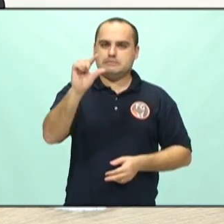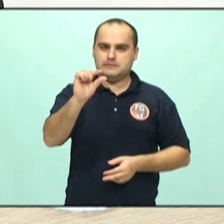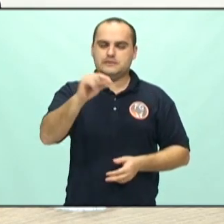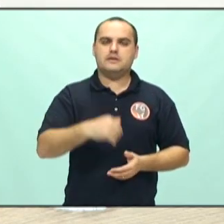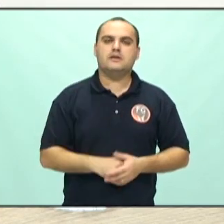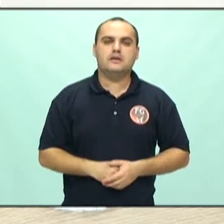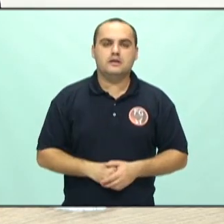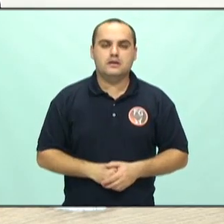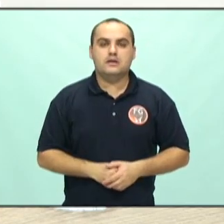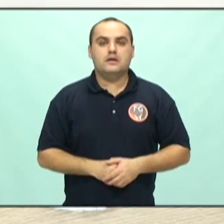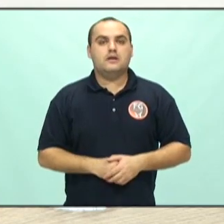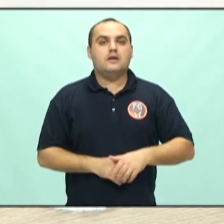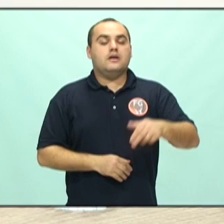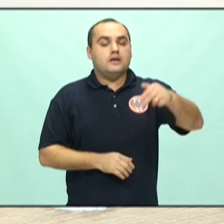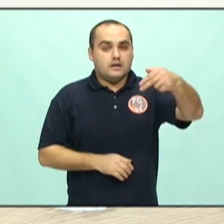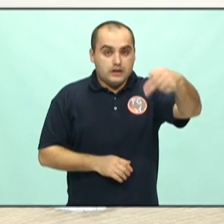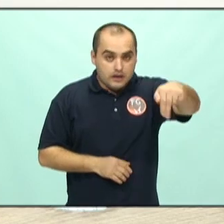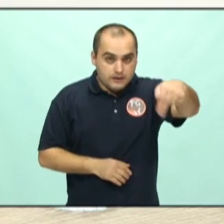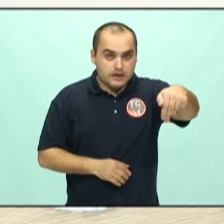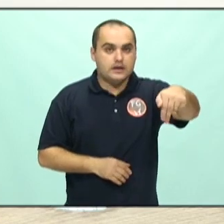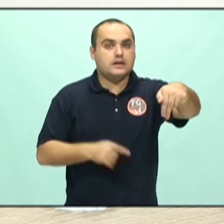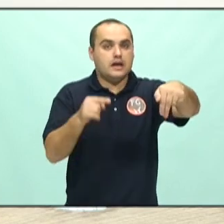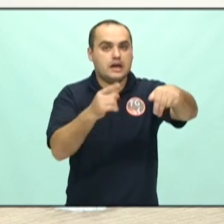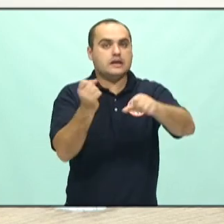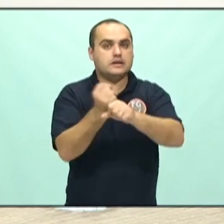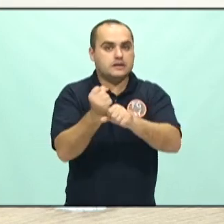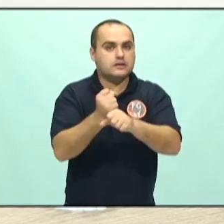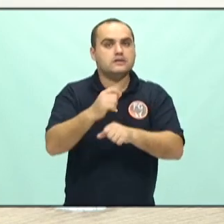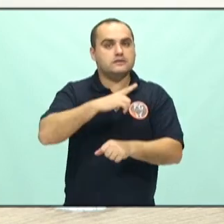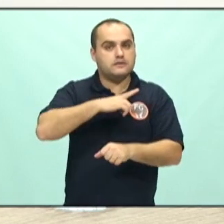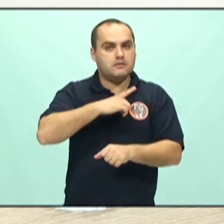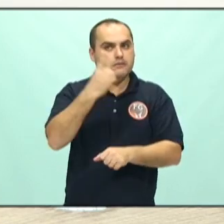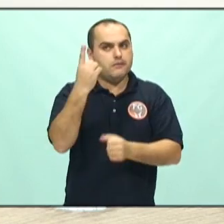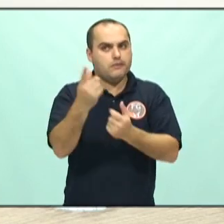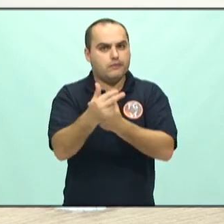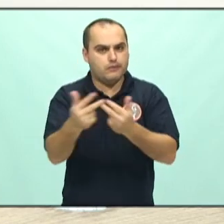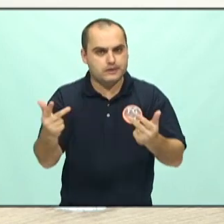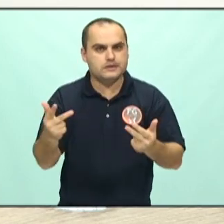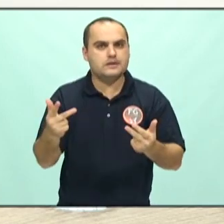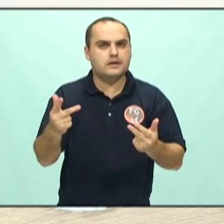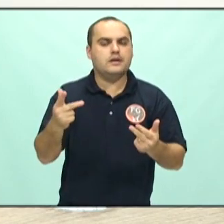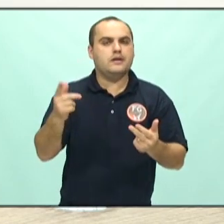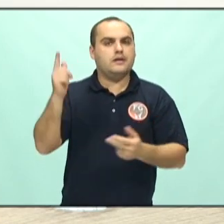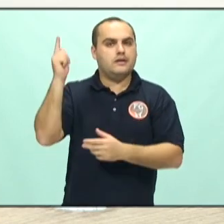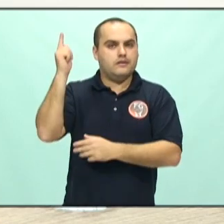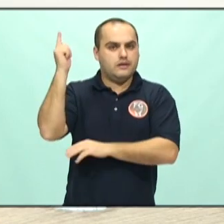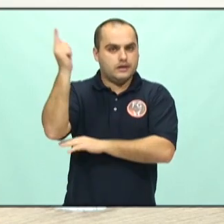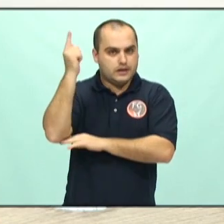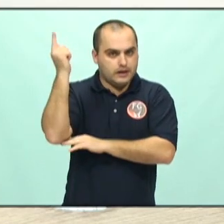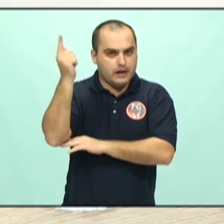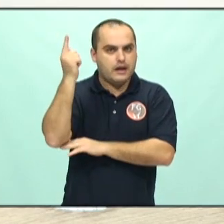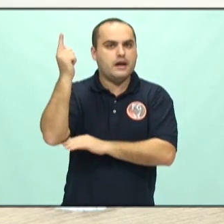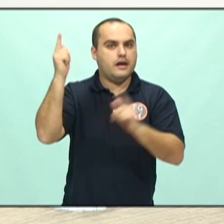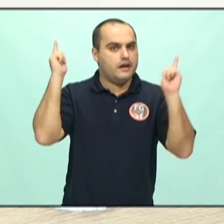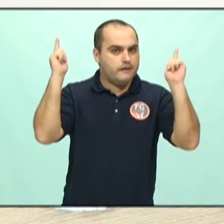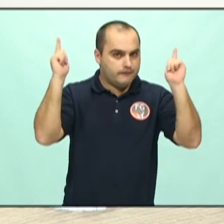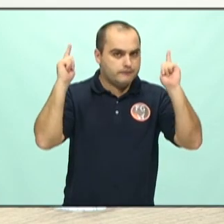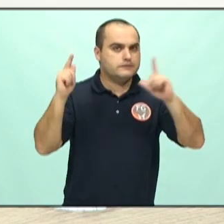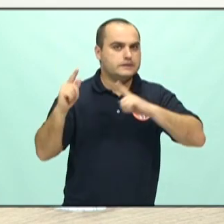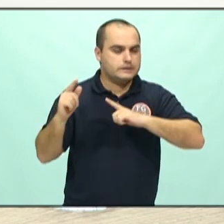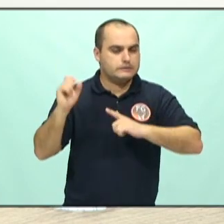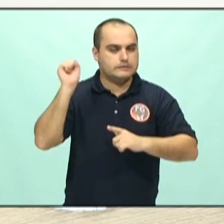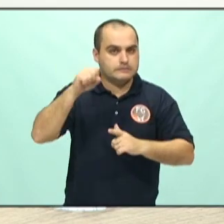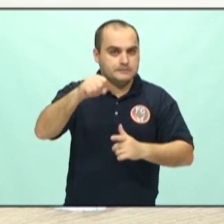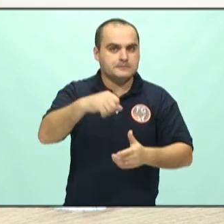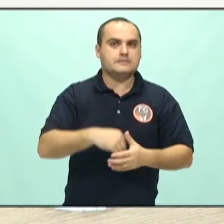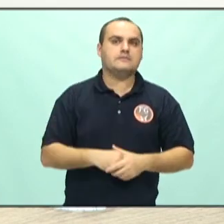Navegantes. Nós tivemos esse ano uma situação bem atípica, nós tivemos um processo de greve que durou alguns dias. Avanços